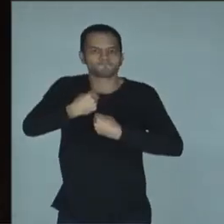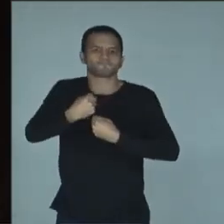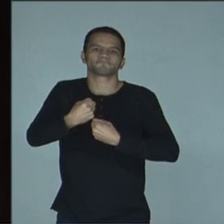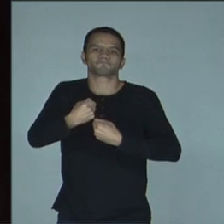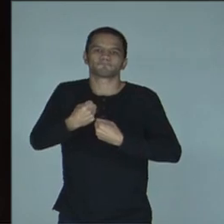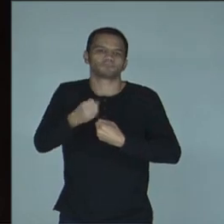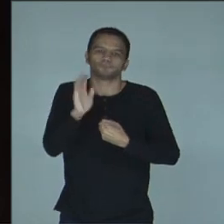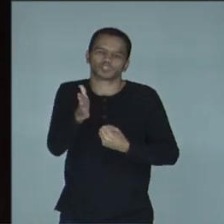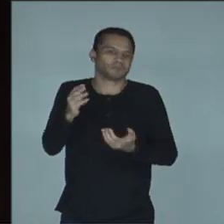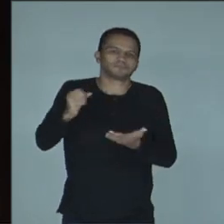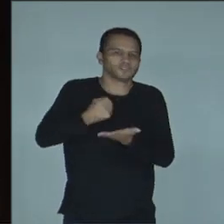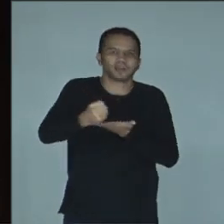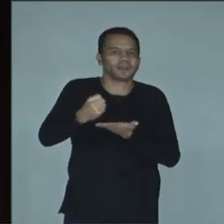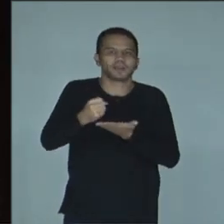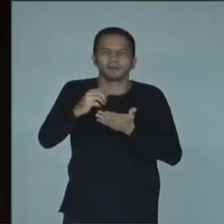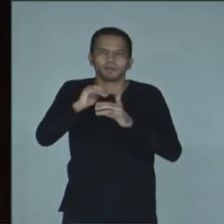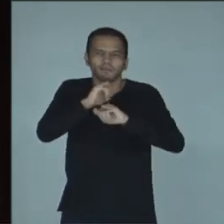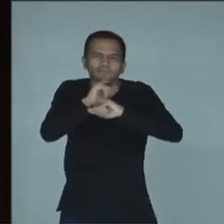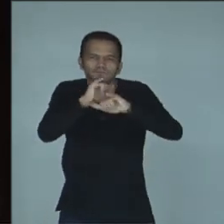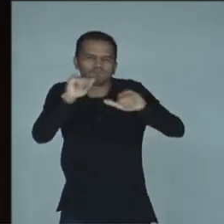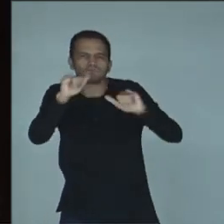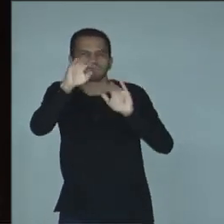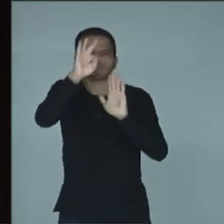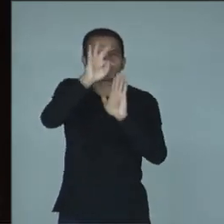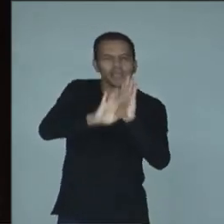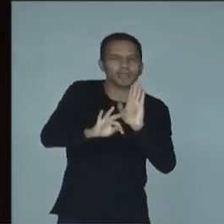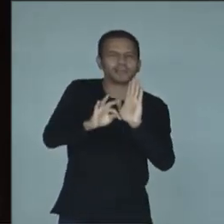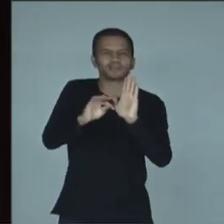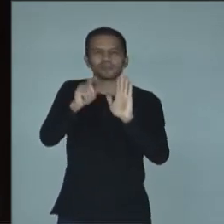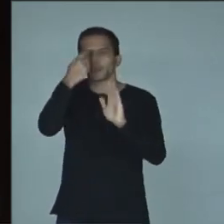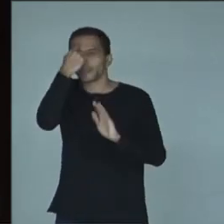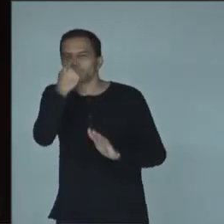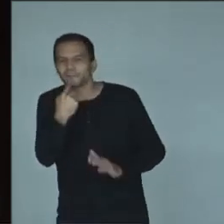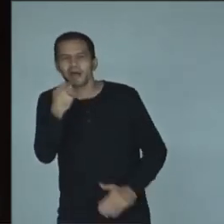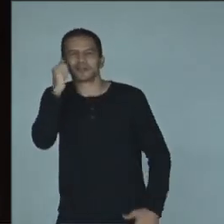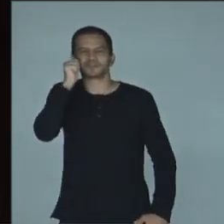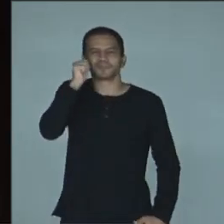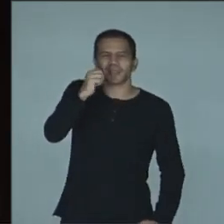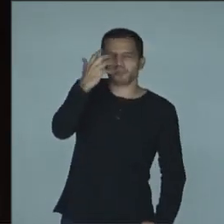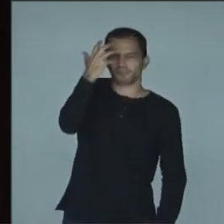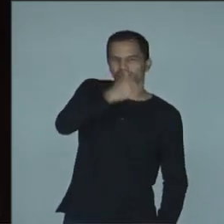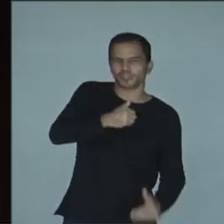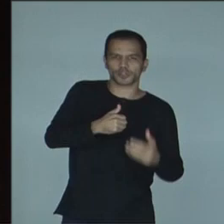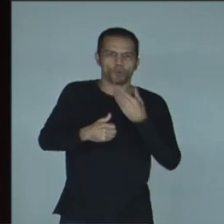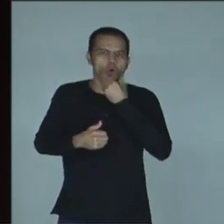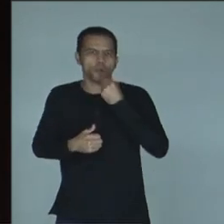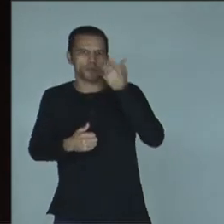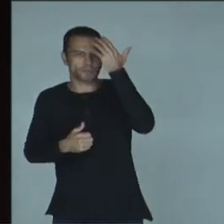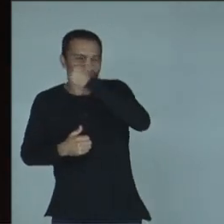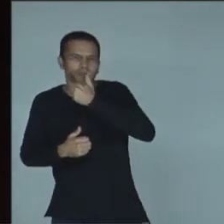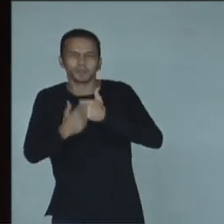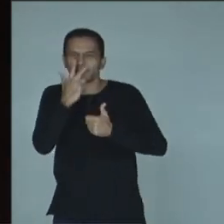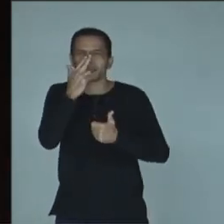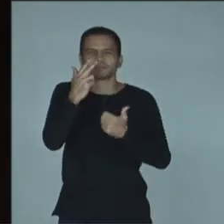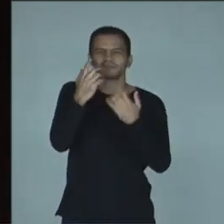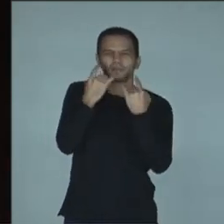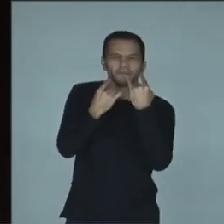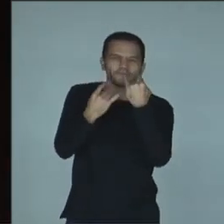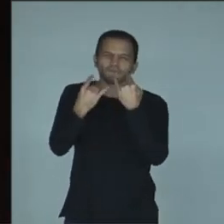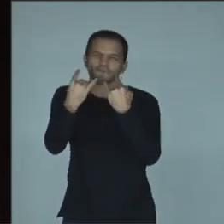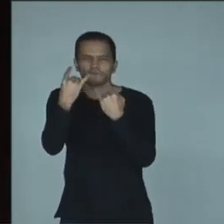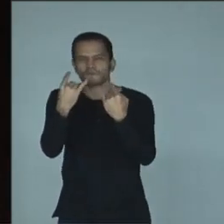mentiras que uma reportagem que uma imagem que uma mulher bonita que o homem bonito tá vendendo para você